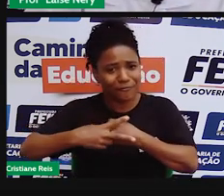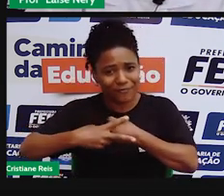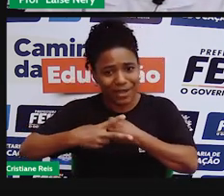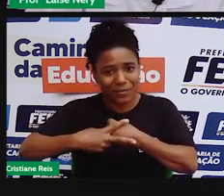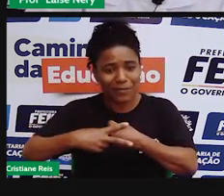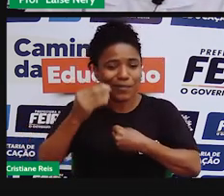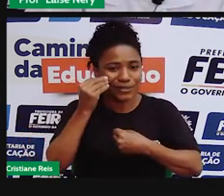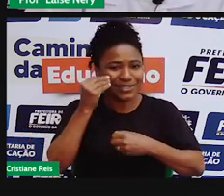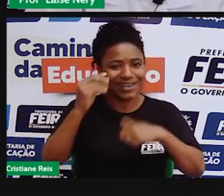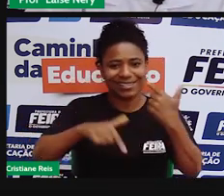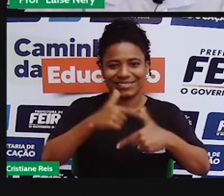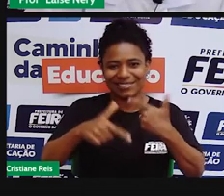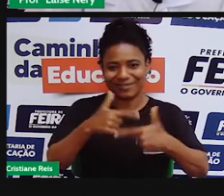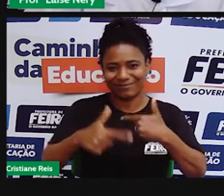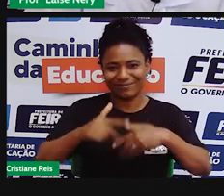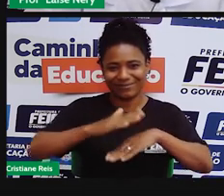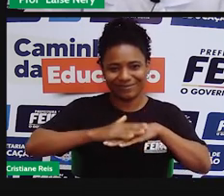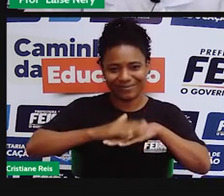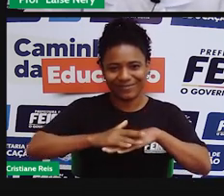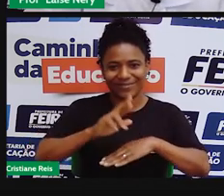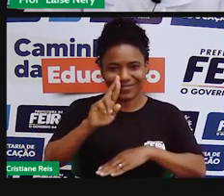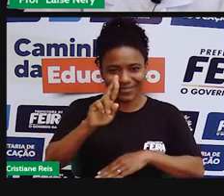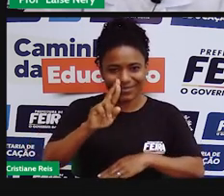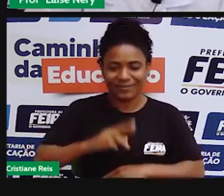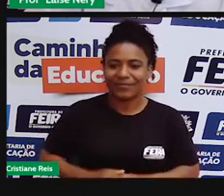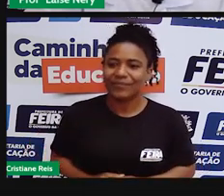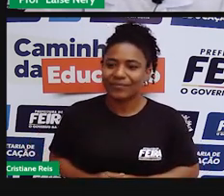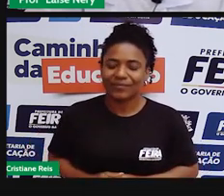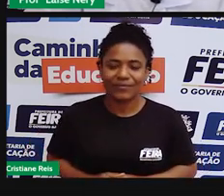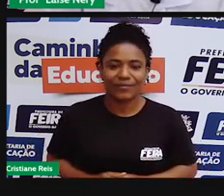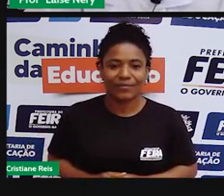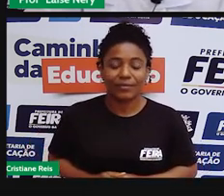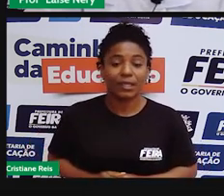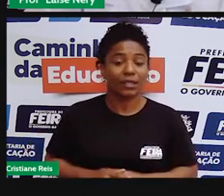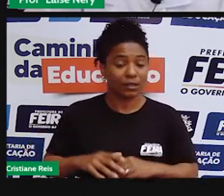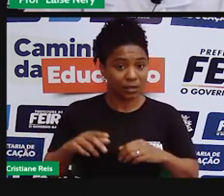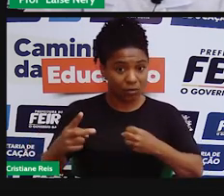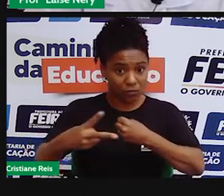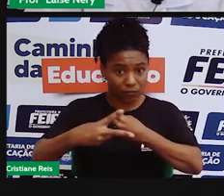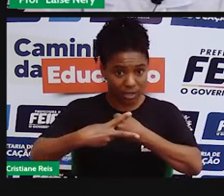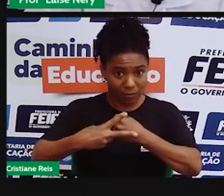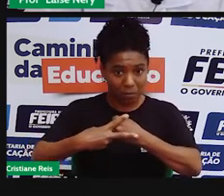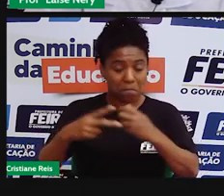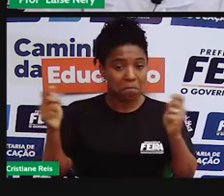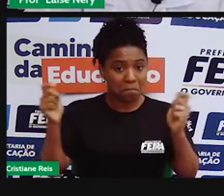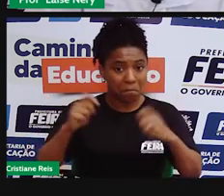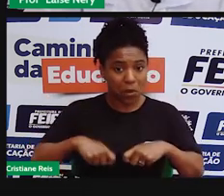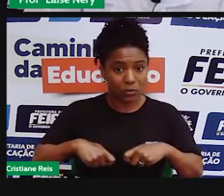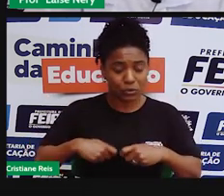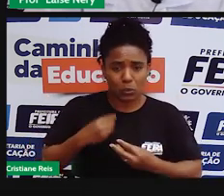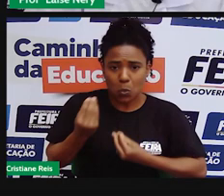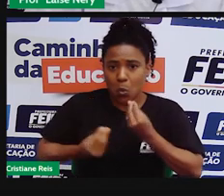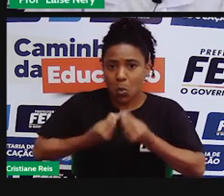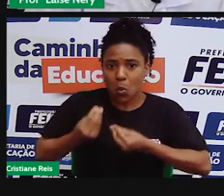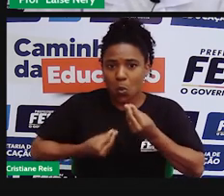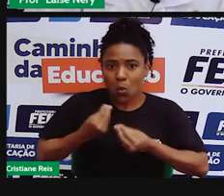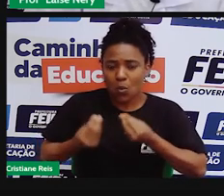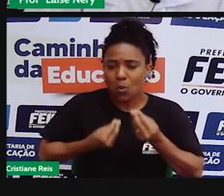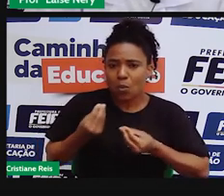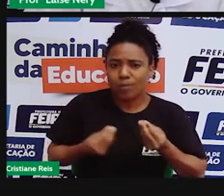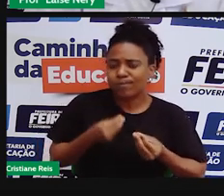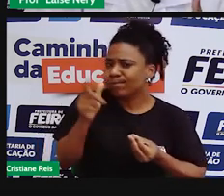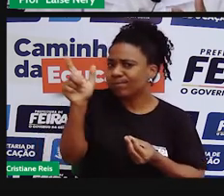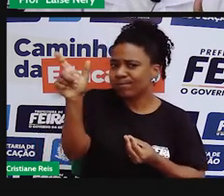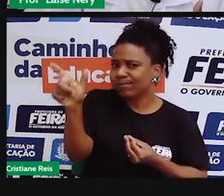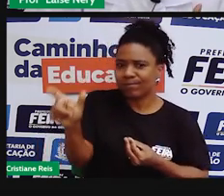expressa a São esses os verbos também podem expressar estado uma estado